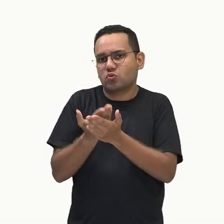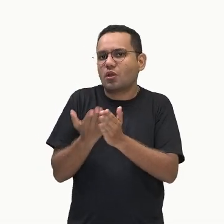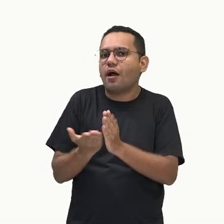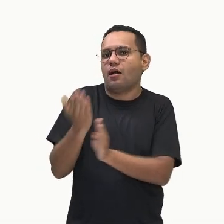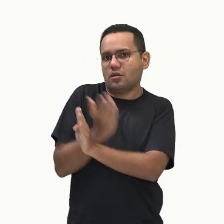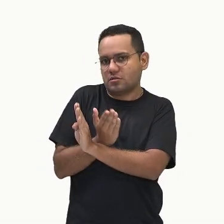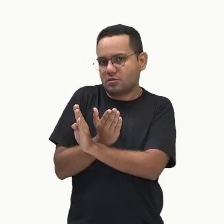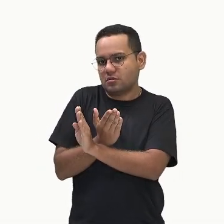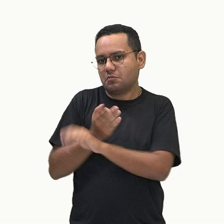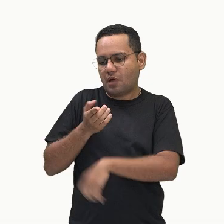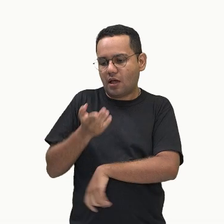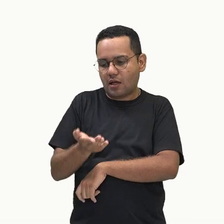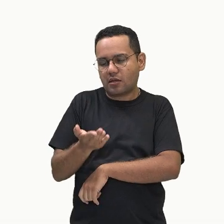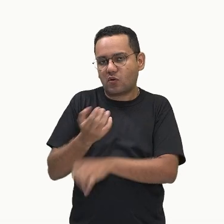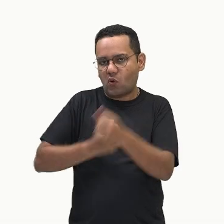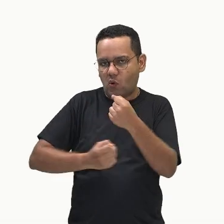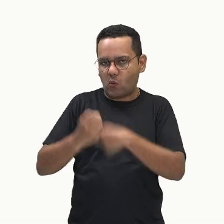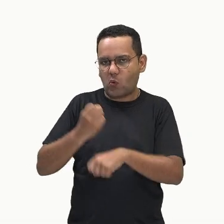já em